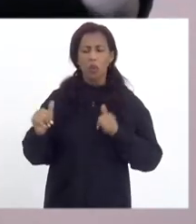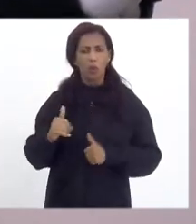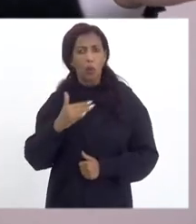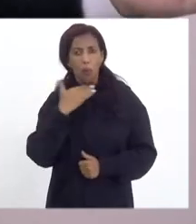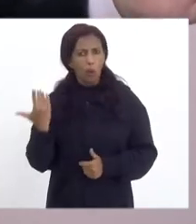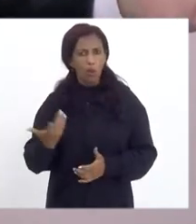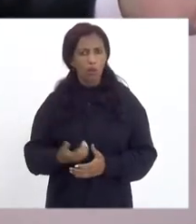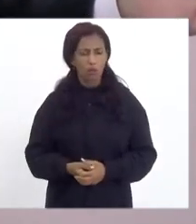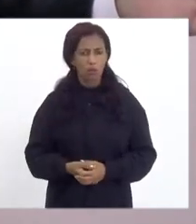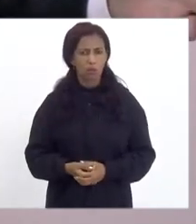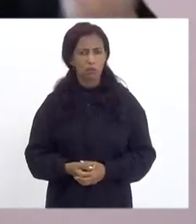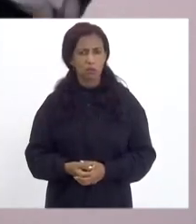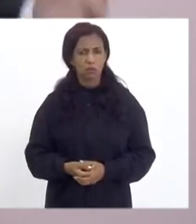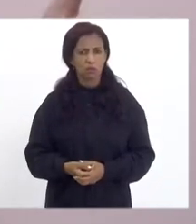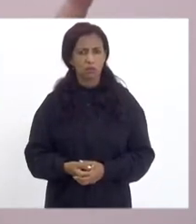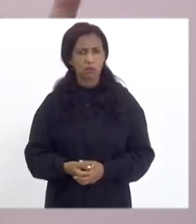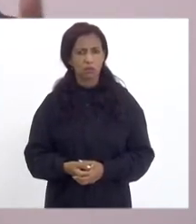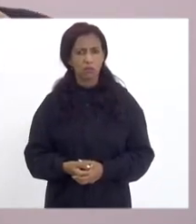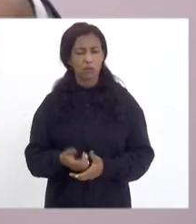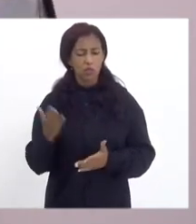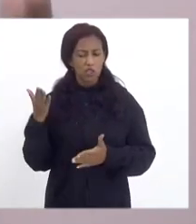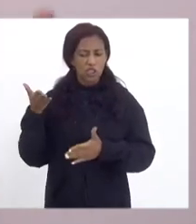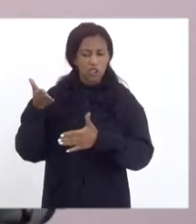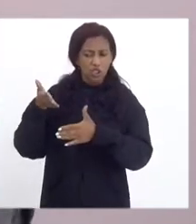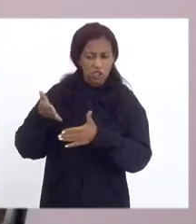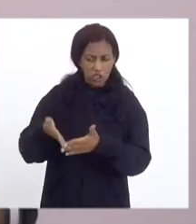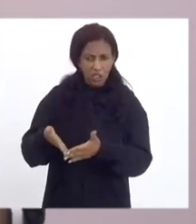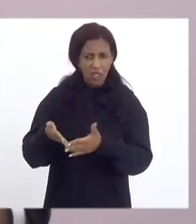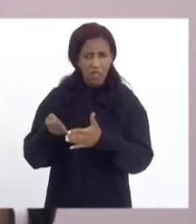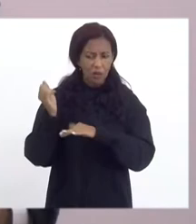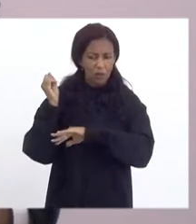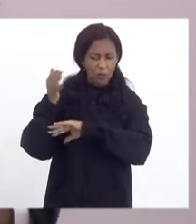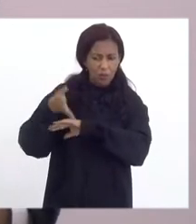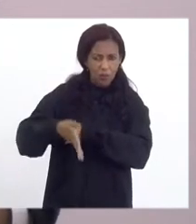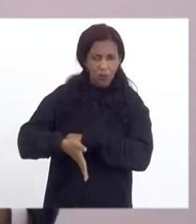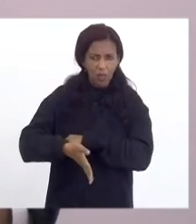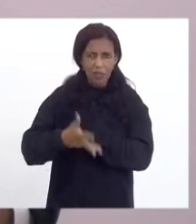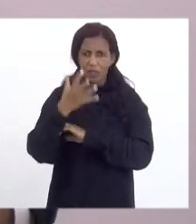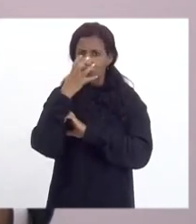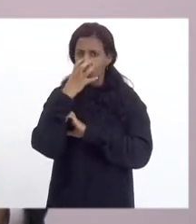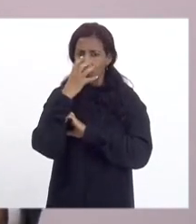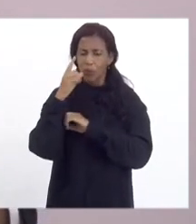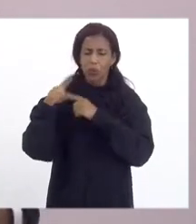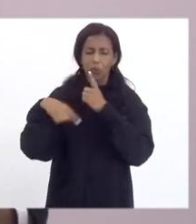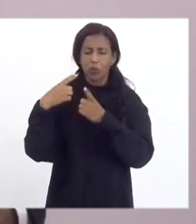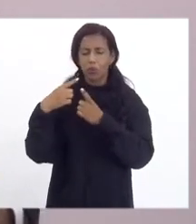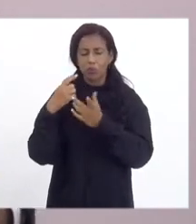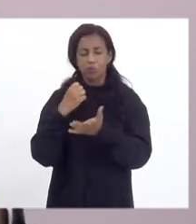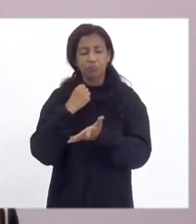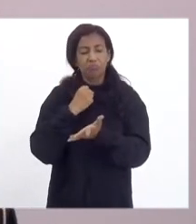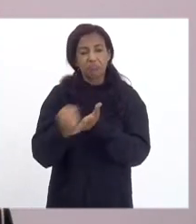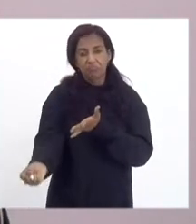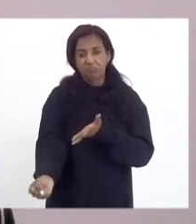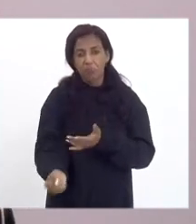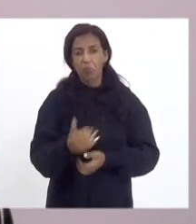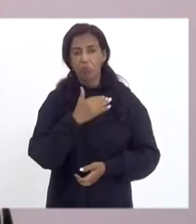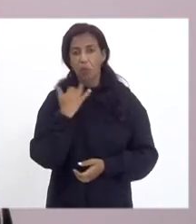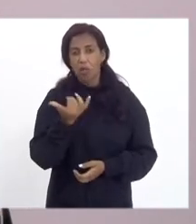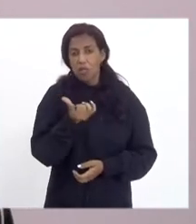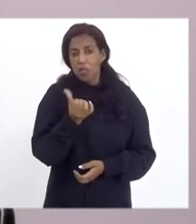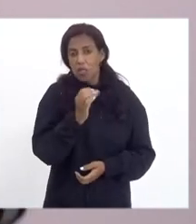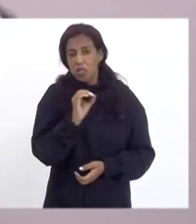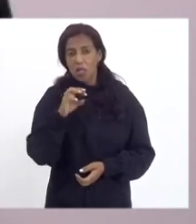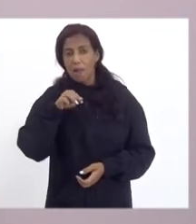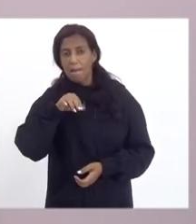morreram? Chegaram nessa noite tenebrosa e no dia seguinte foram embora, 600 mil